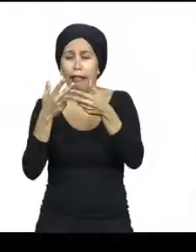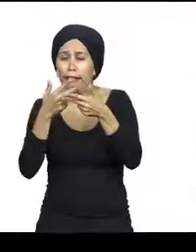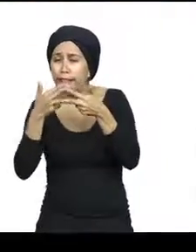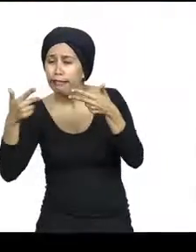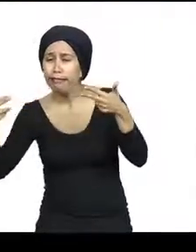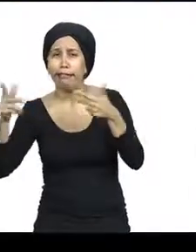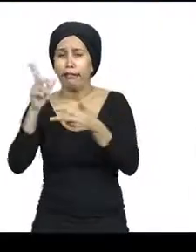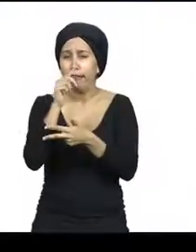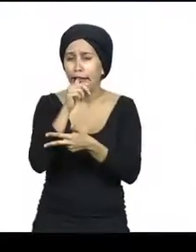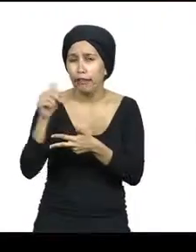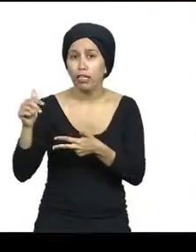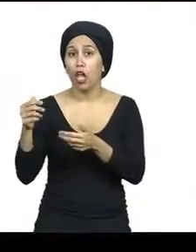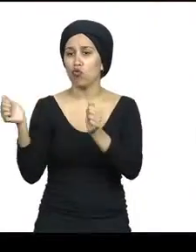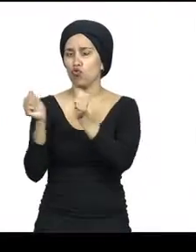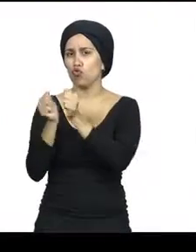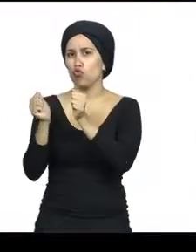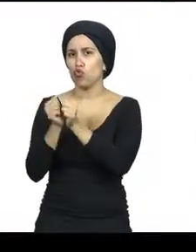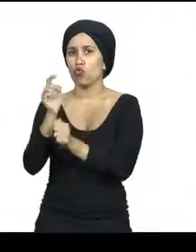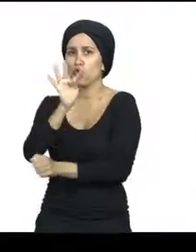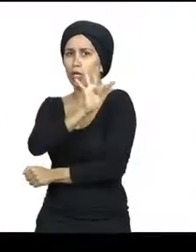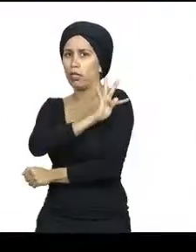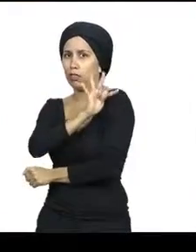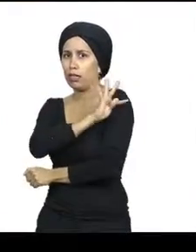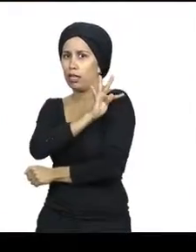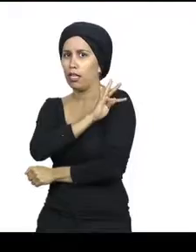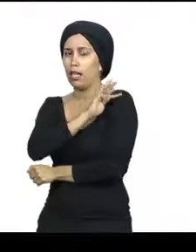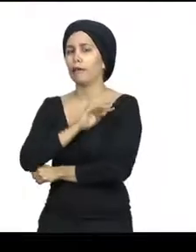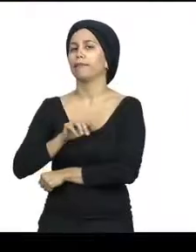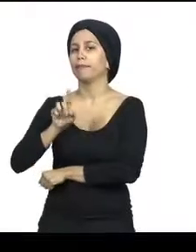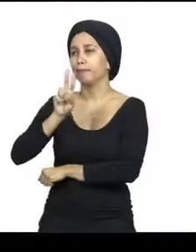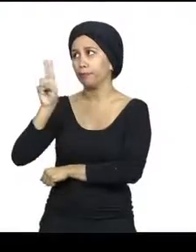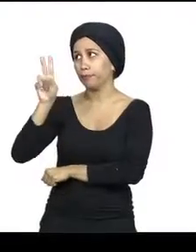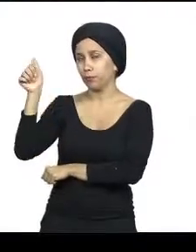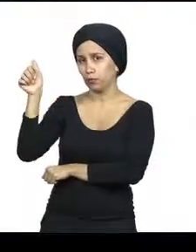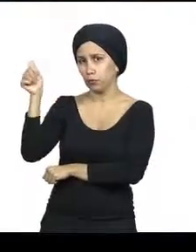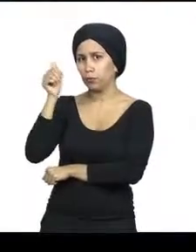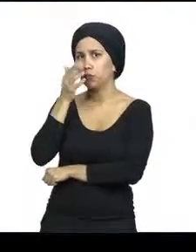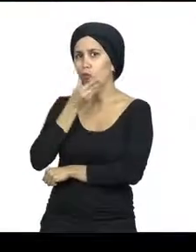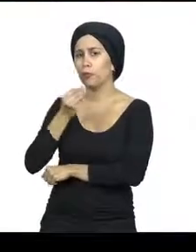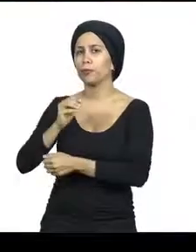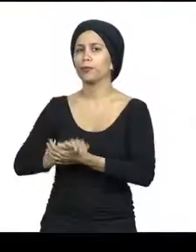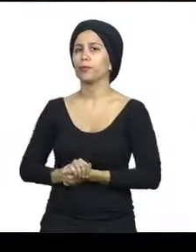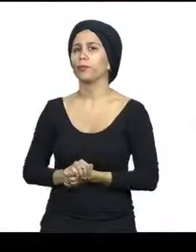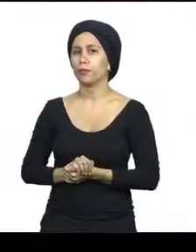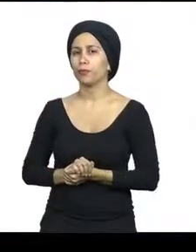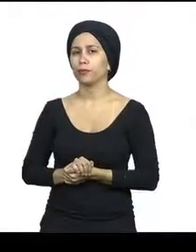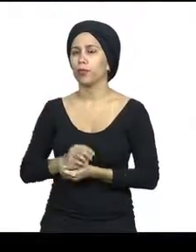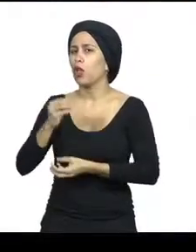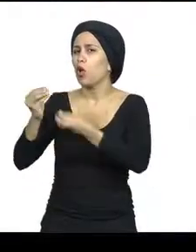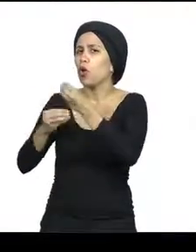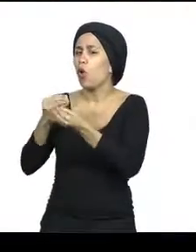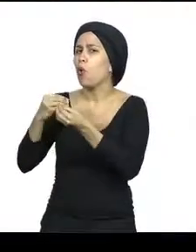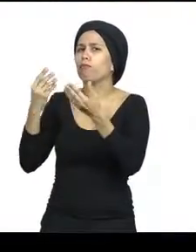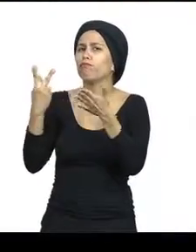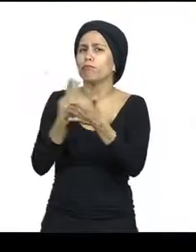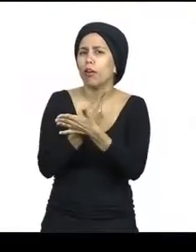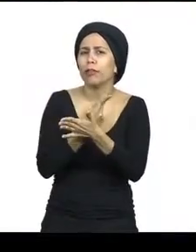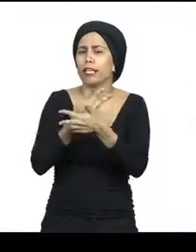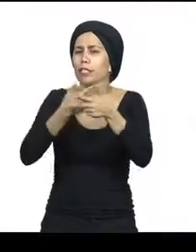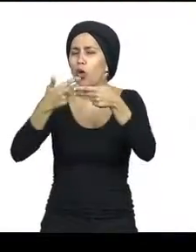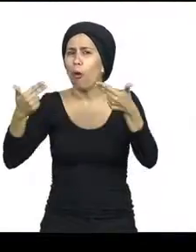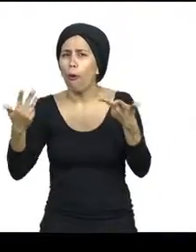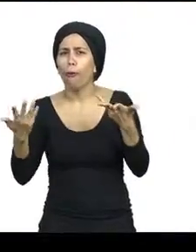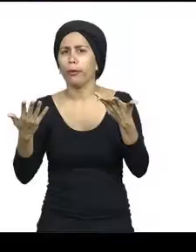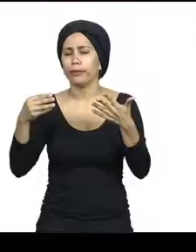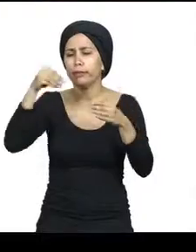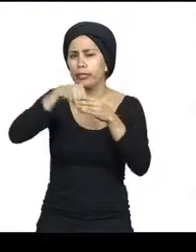estou aqui com o Edísio, que é o técnico de segurança do trabalho da empresa, e ele vai explicar pra gente como são feitas as medições desses tipos de agentes nos